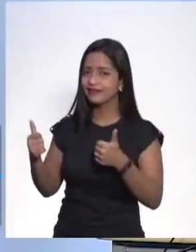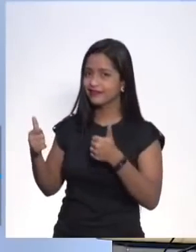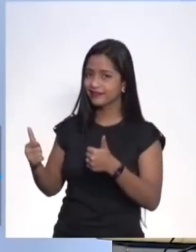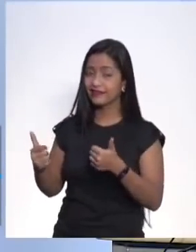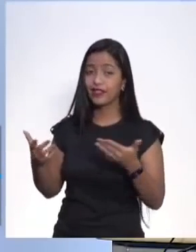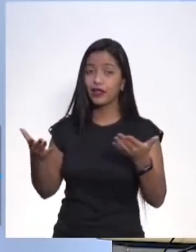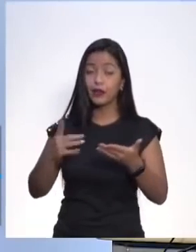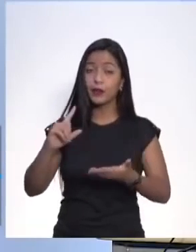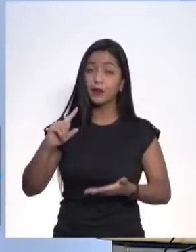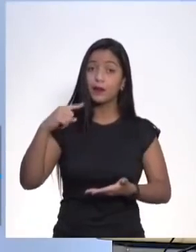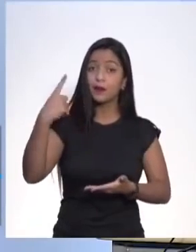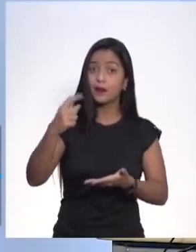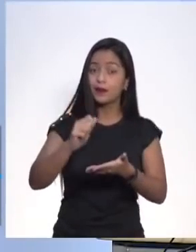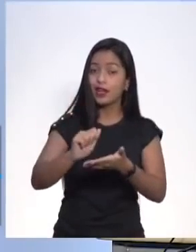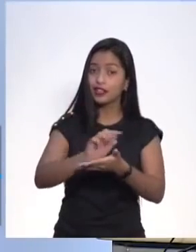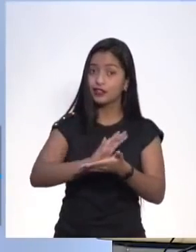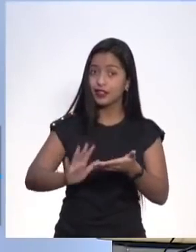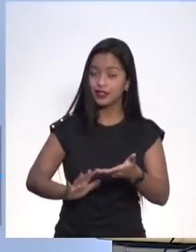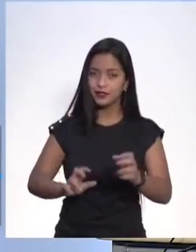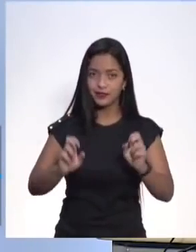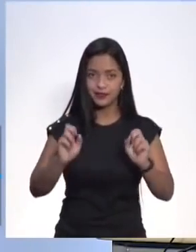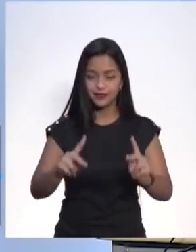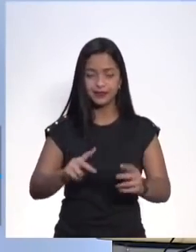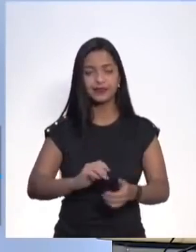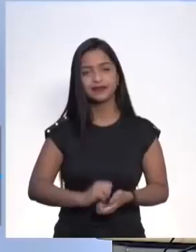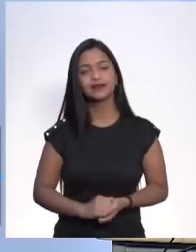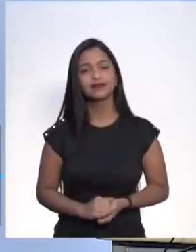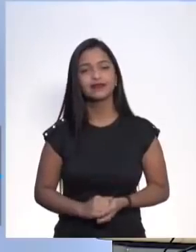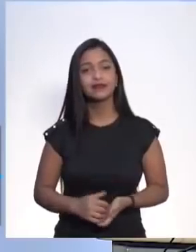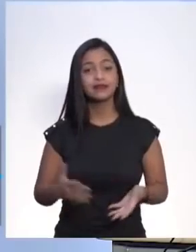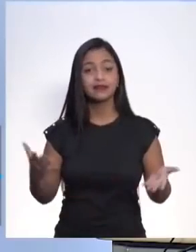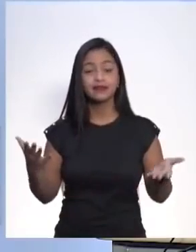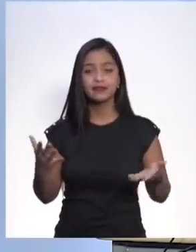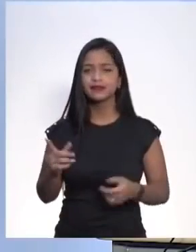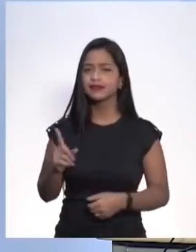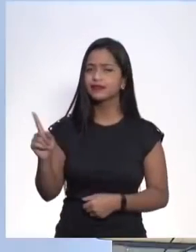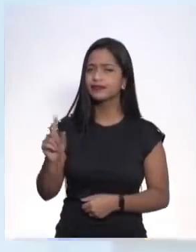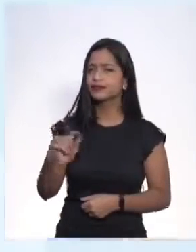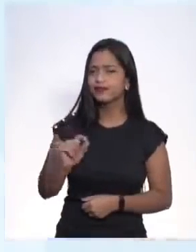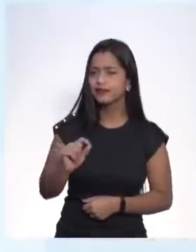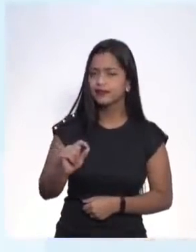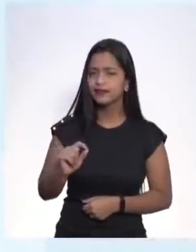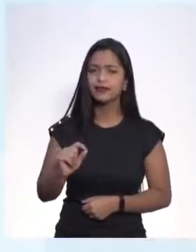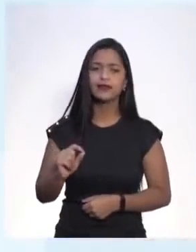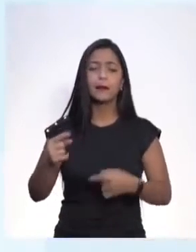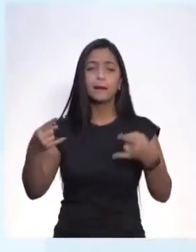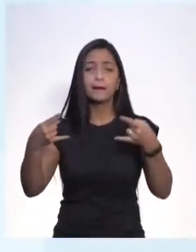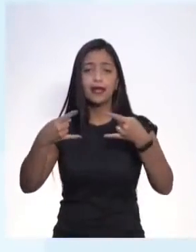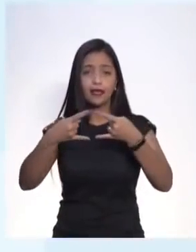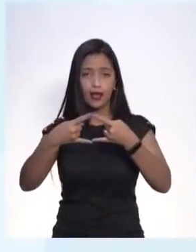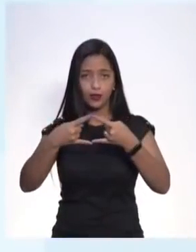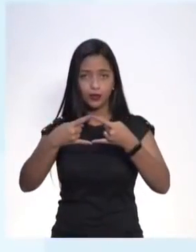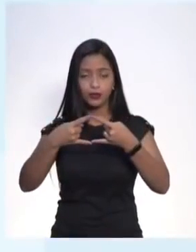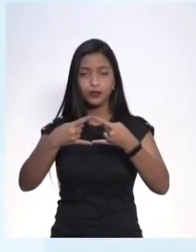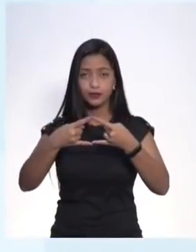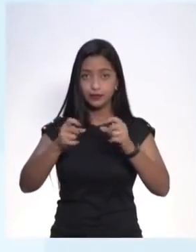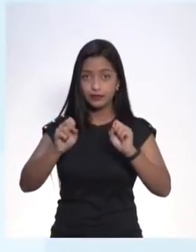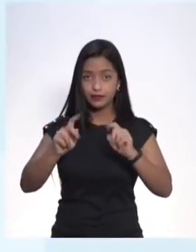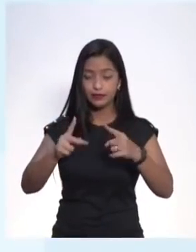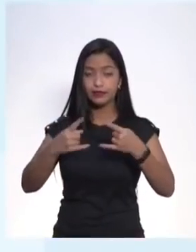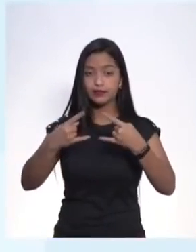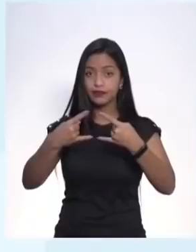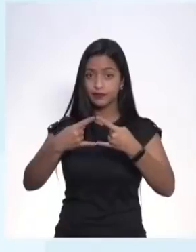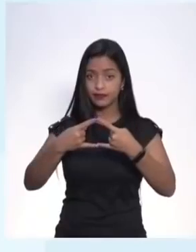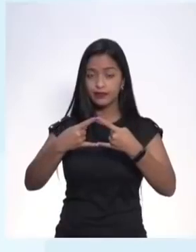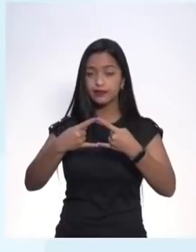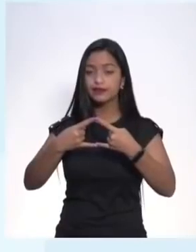próxima atividade? Bora. Então, para essa próxima atividade, aí eu tenho um pentágono, né? Então, eu tenho 5 lados